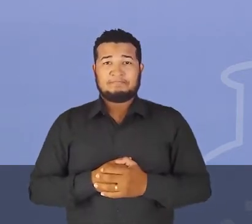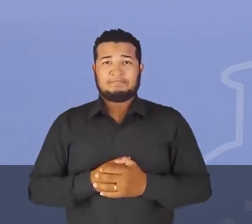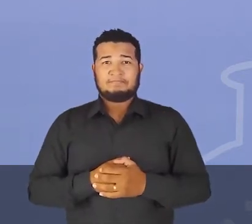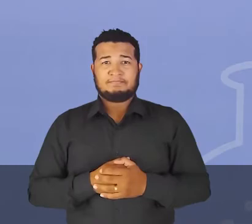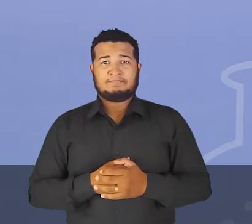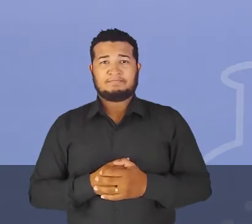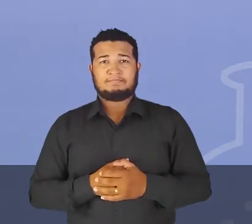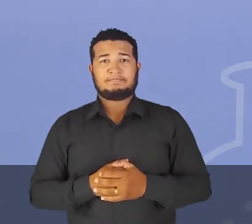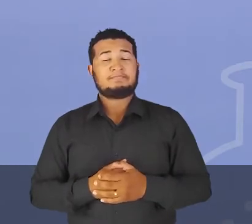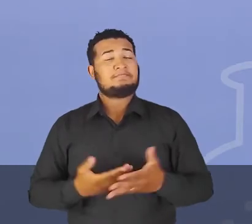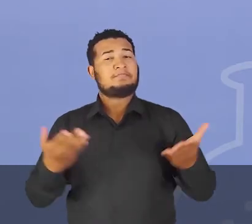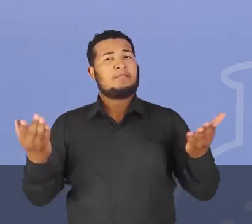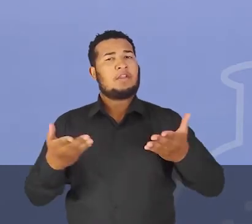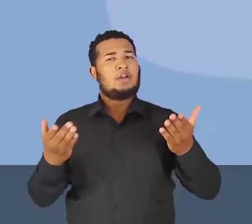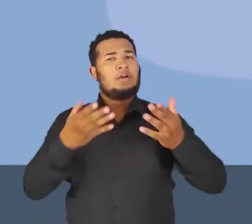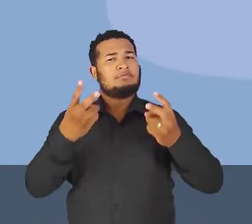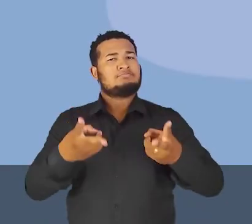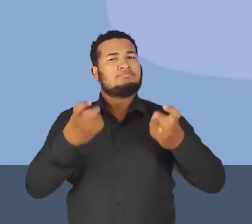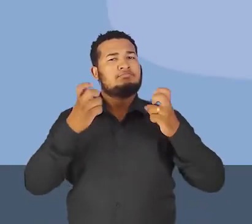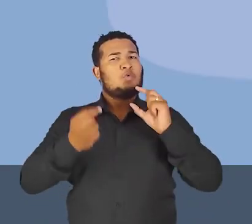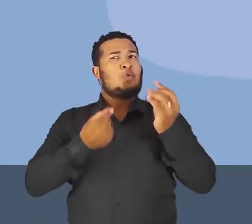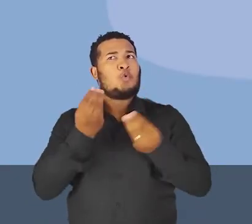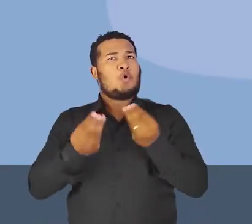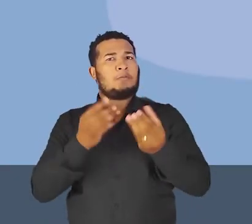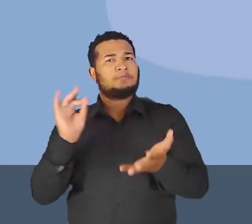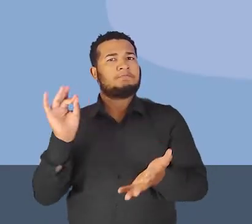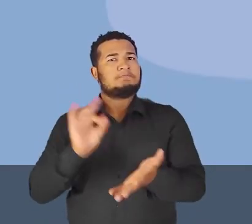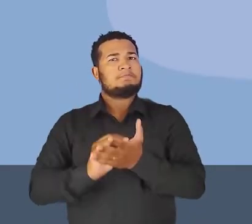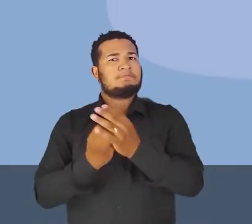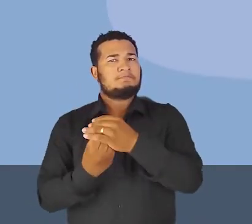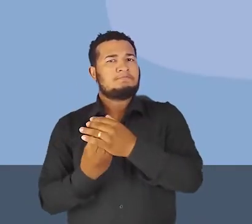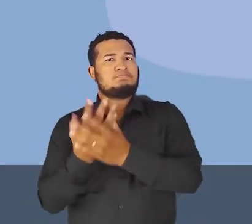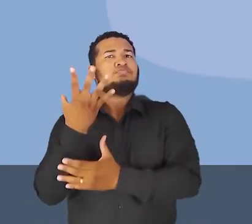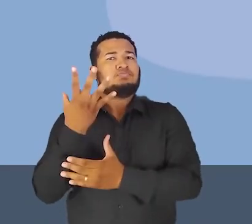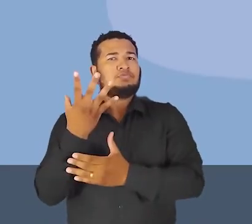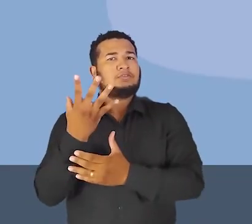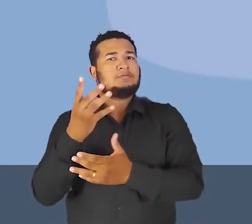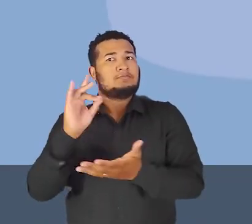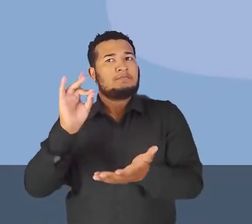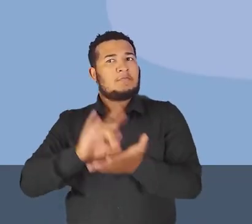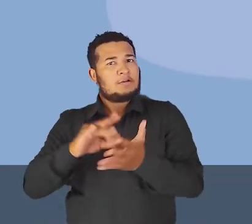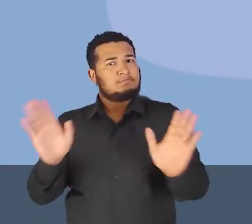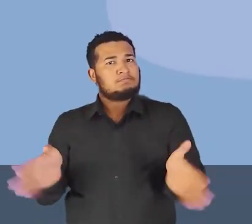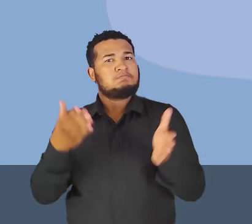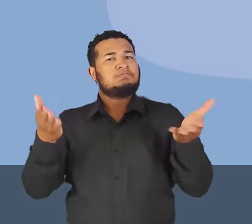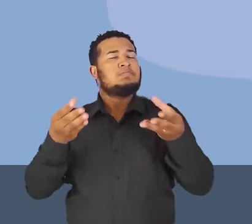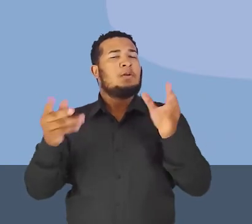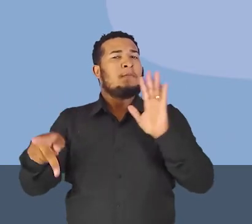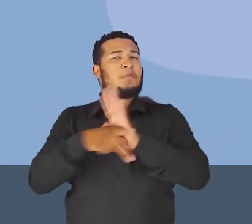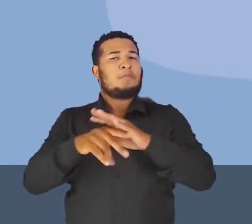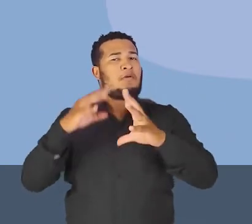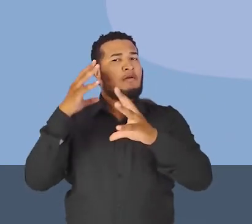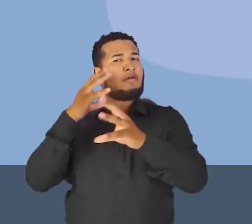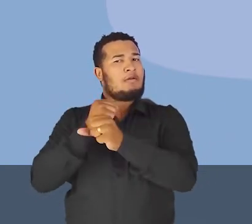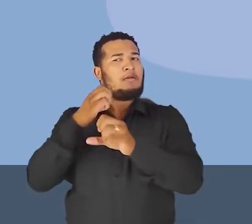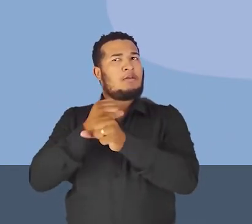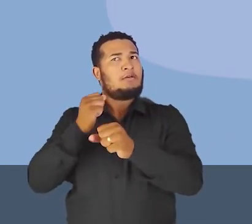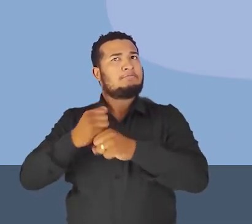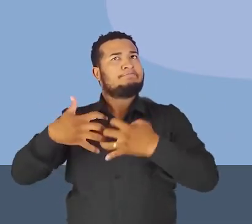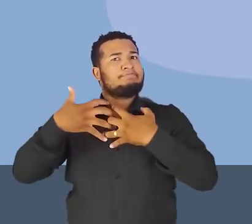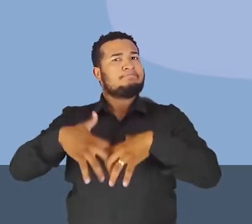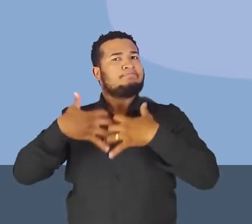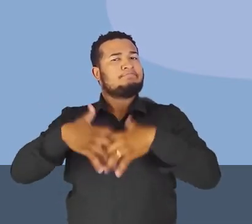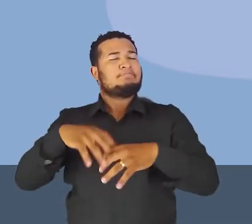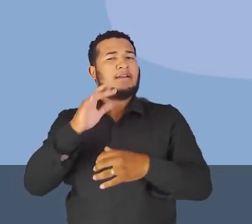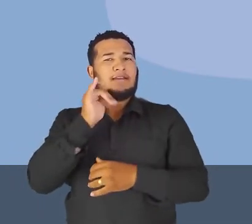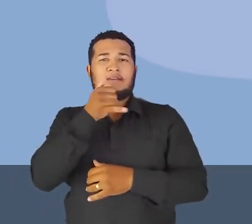reduzindo. Vamos ver então agora como é que foi criado o potencial para calcular os potenciais padrão